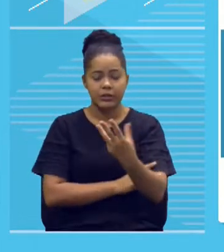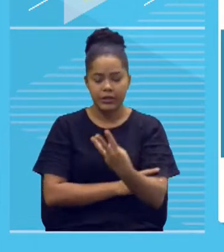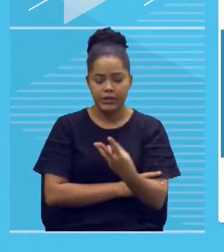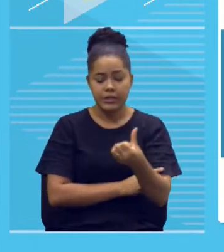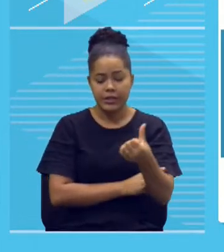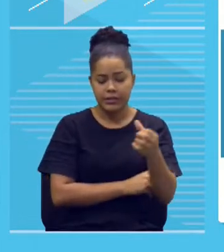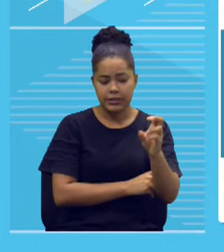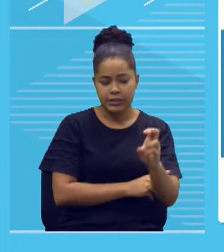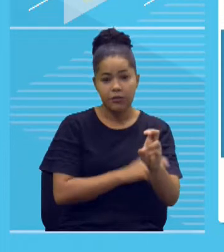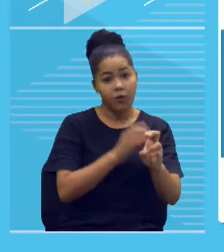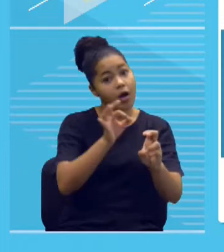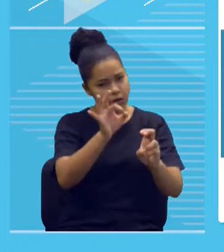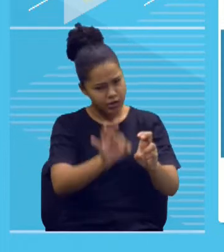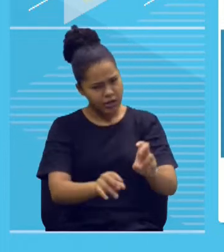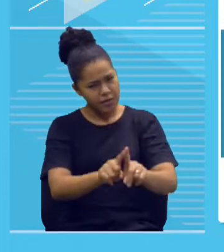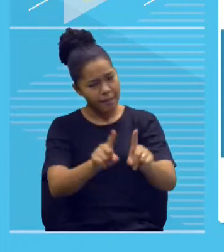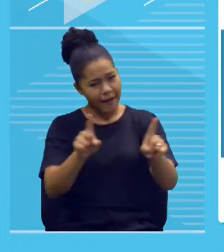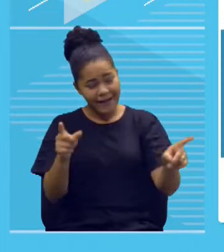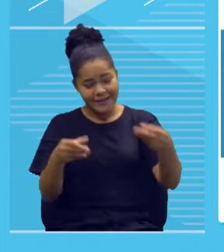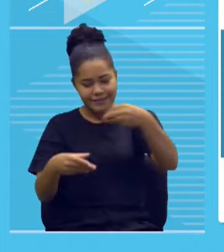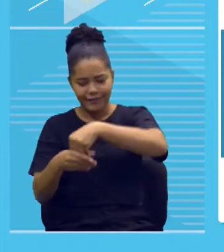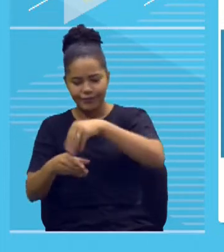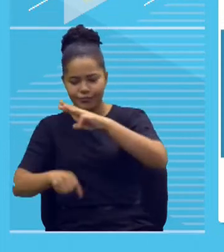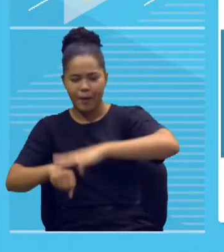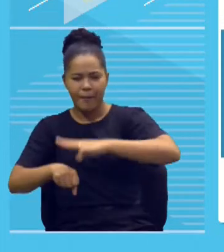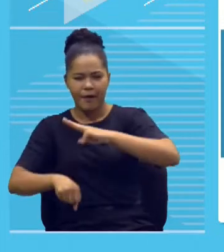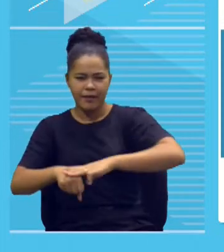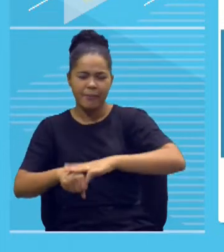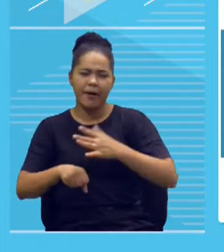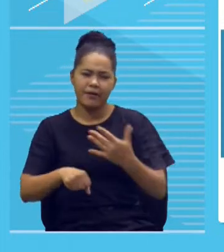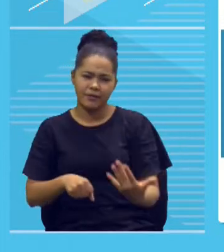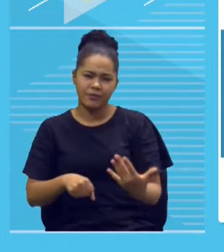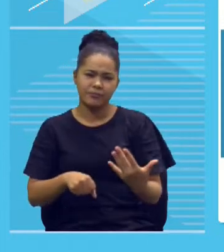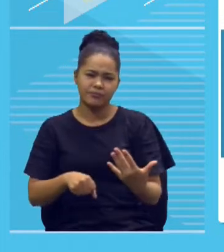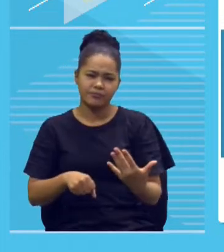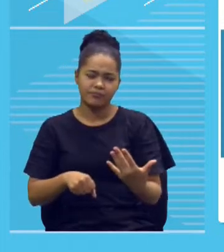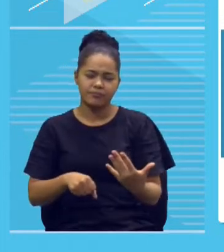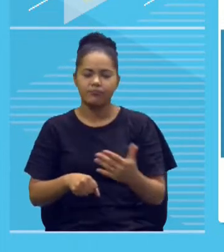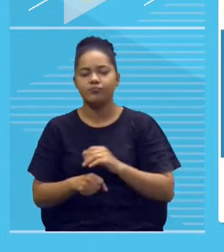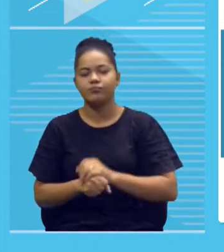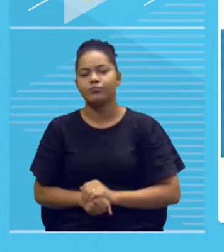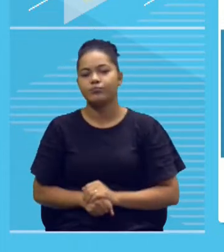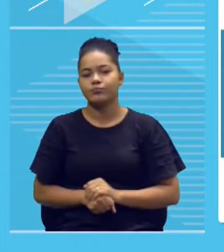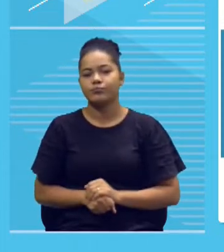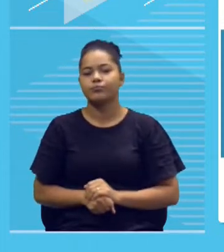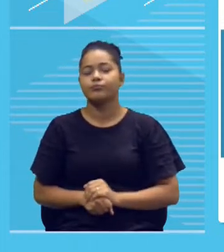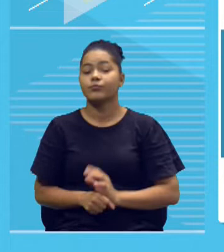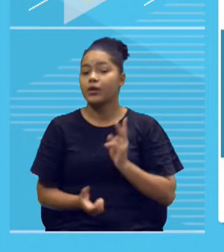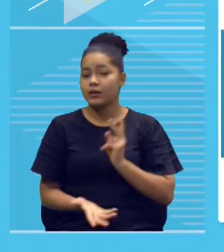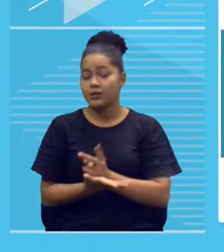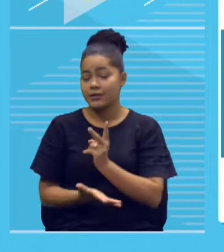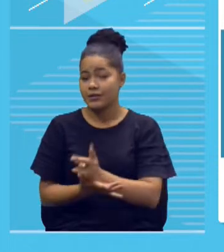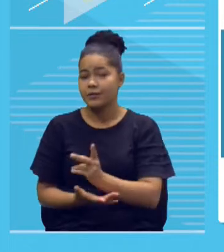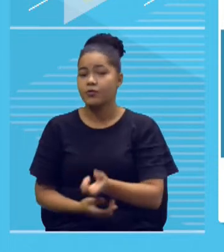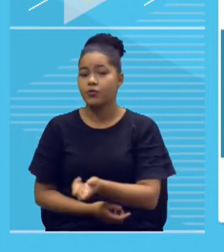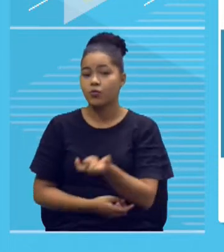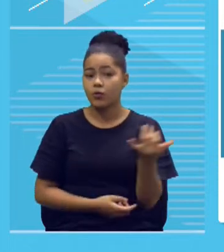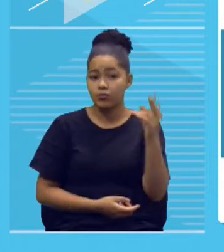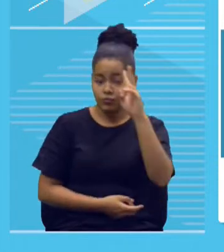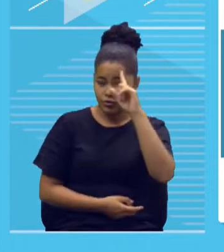financeira então para cada mês 30 dias se 12 meses cada uma 30 dias Professor localiza